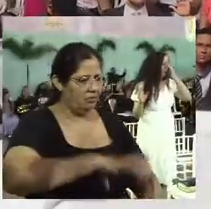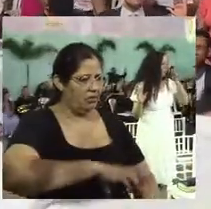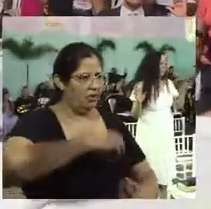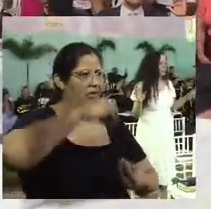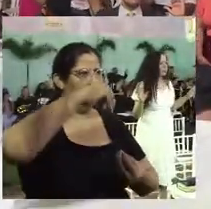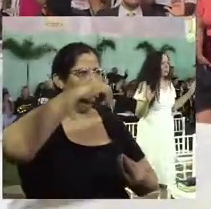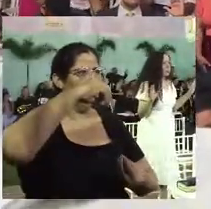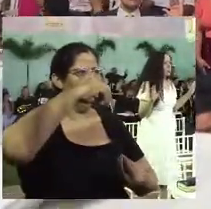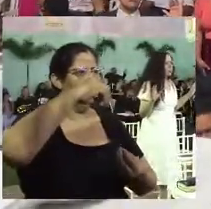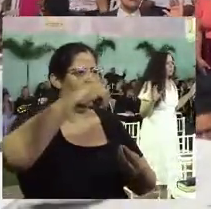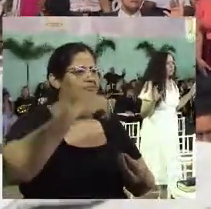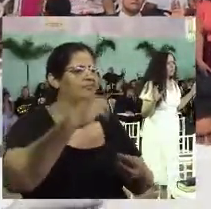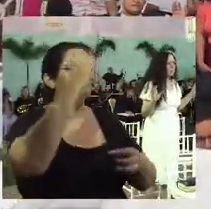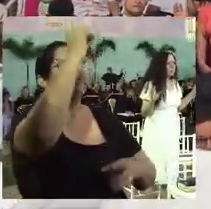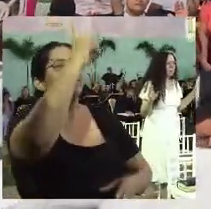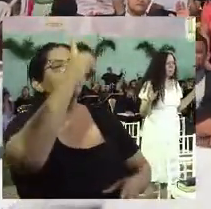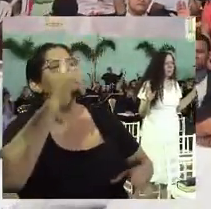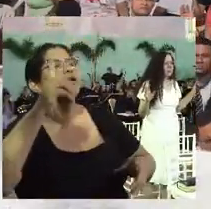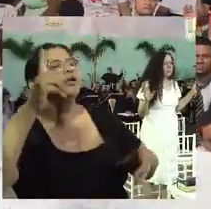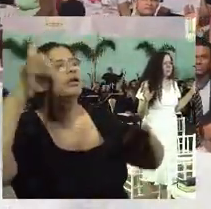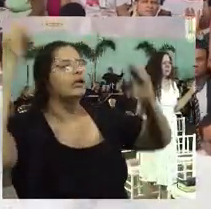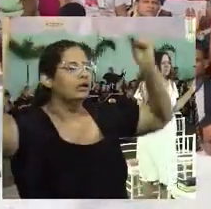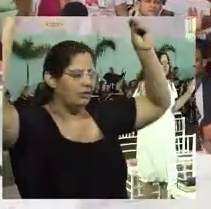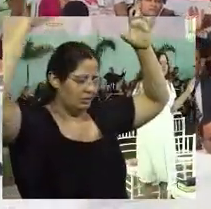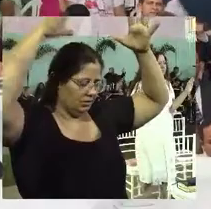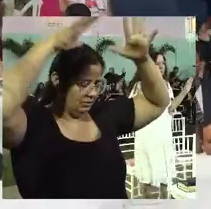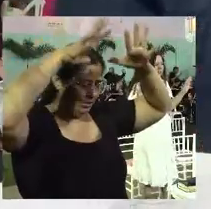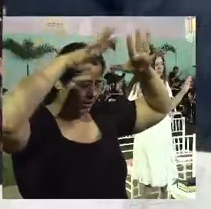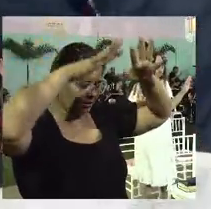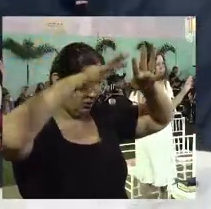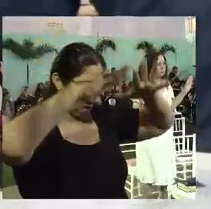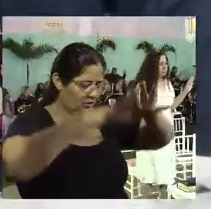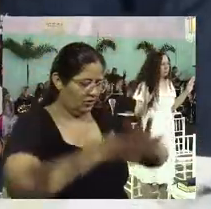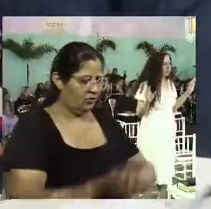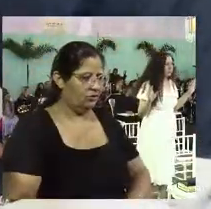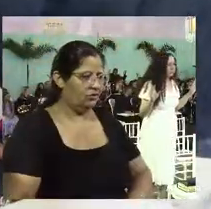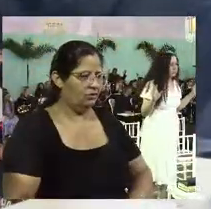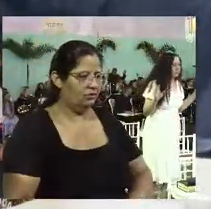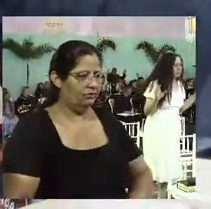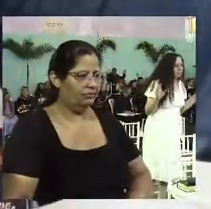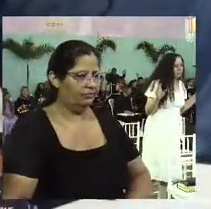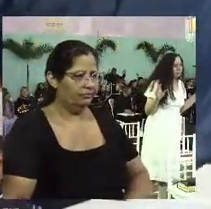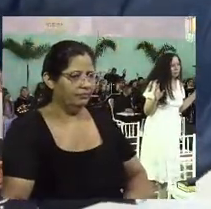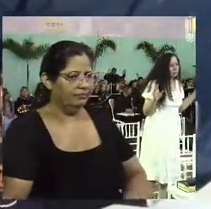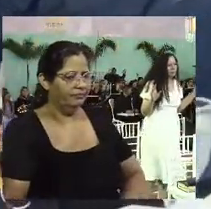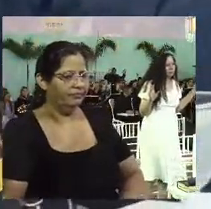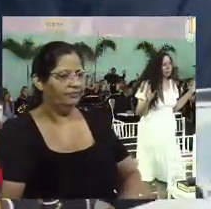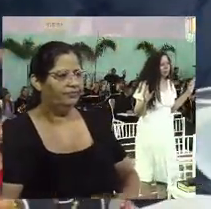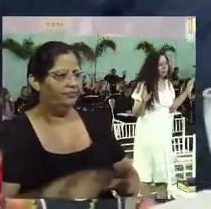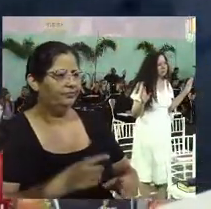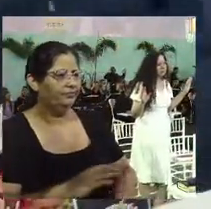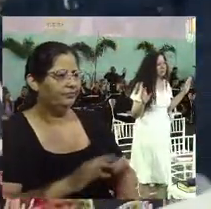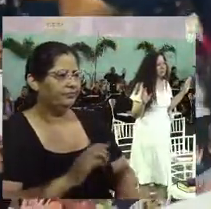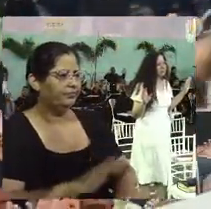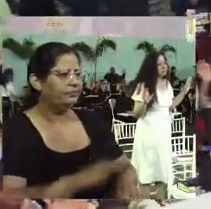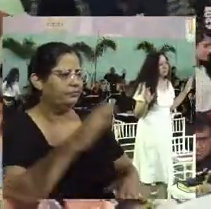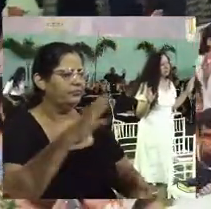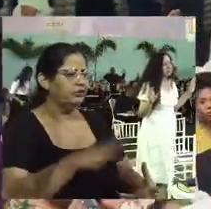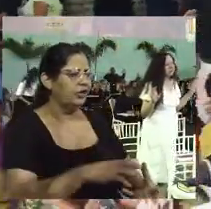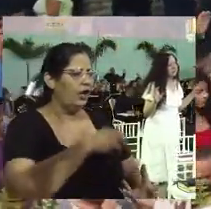almas ó Deus abençoamos as duas ovelhinhas burra para dará mais almas também ali